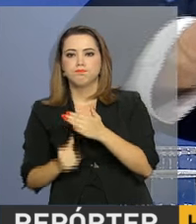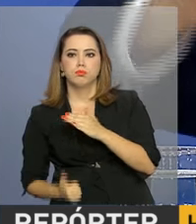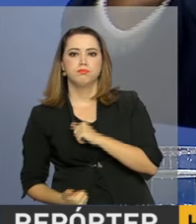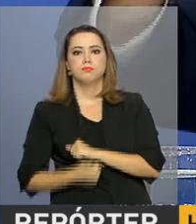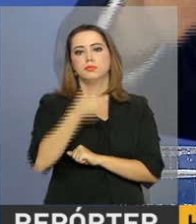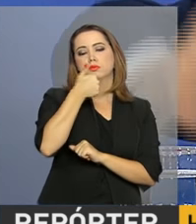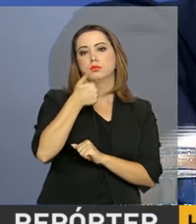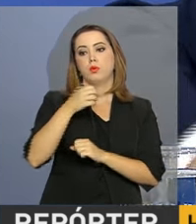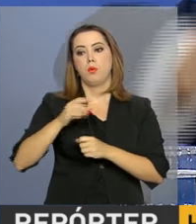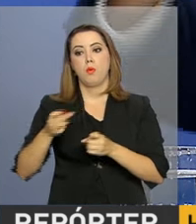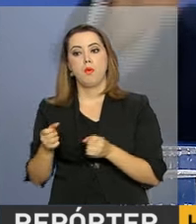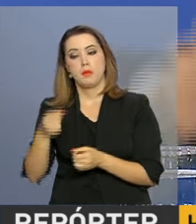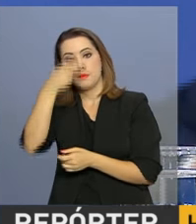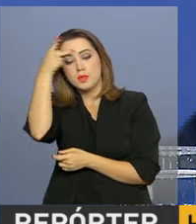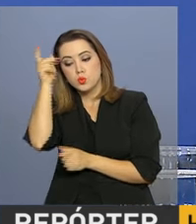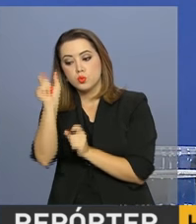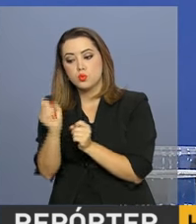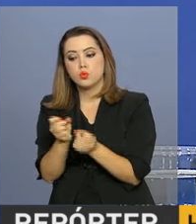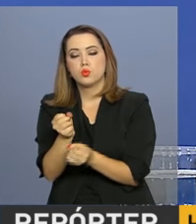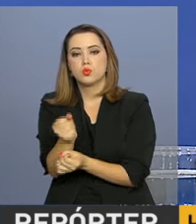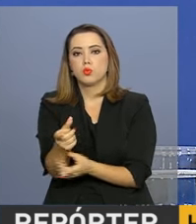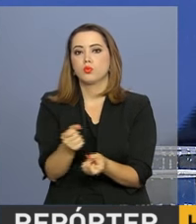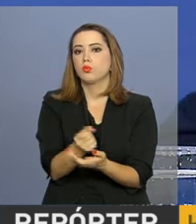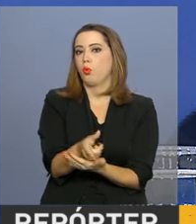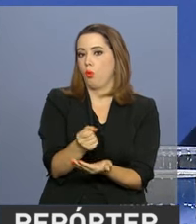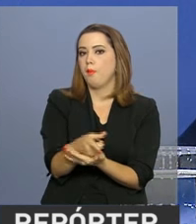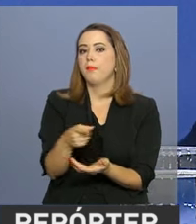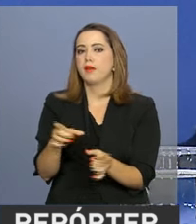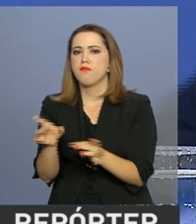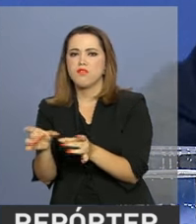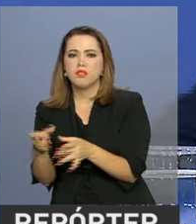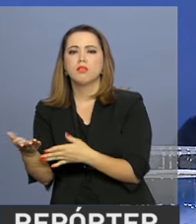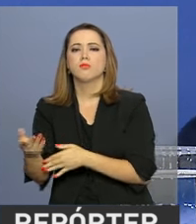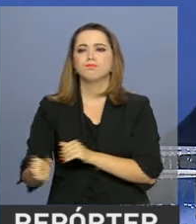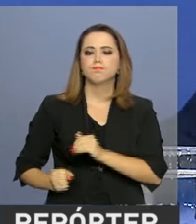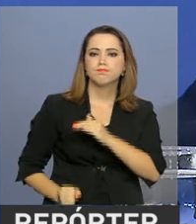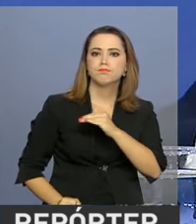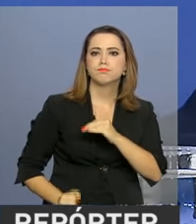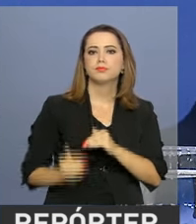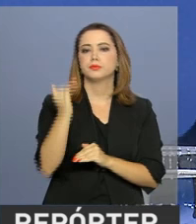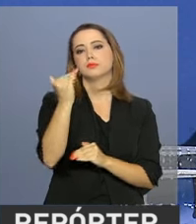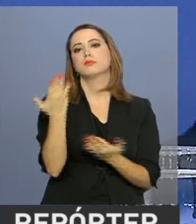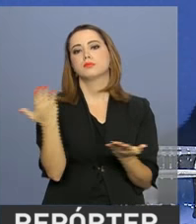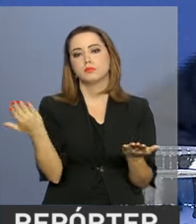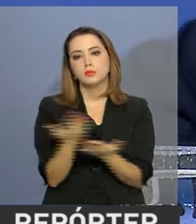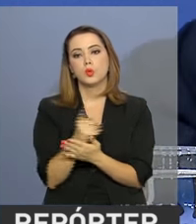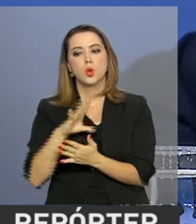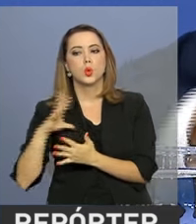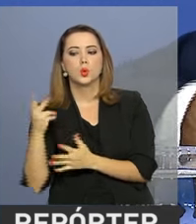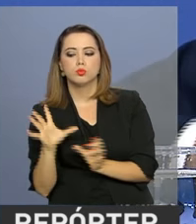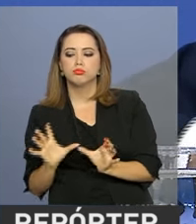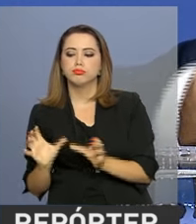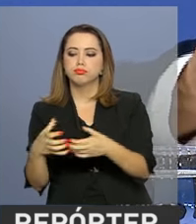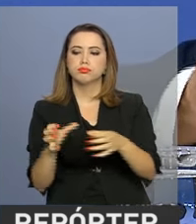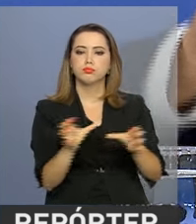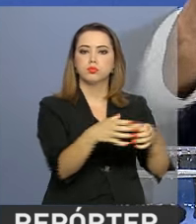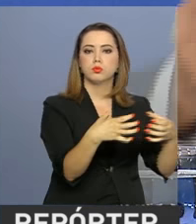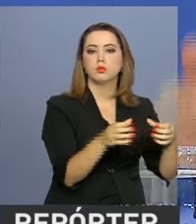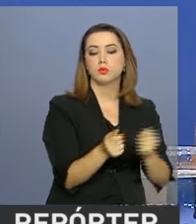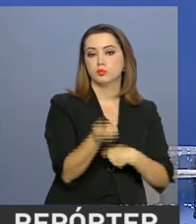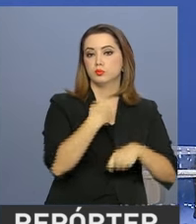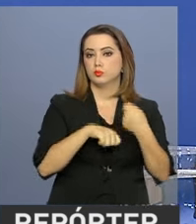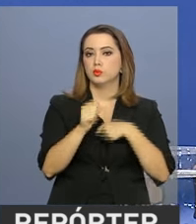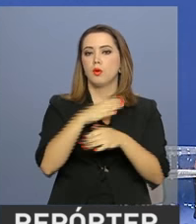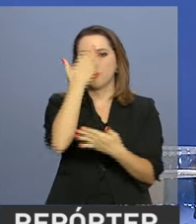sobe dos serviços e do comércio não é então nós temos todos os setores da economia com a